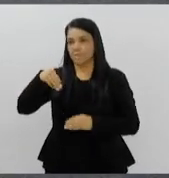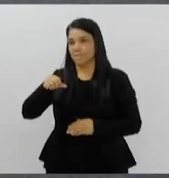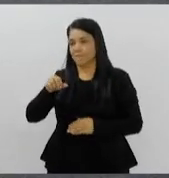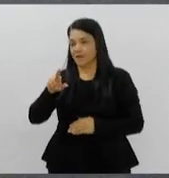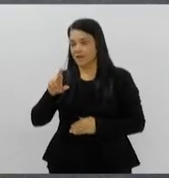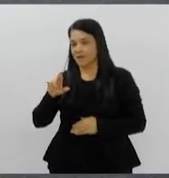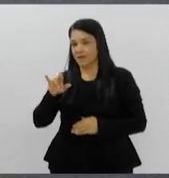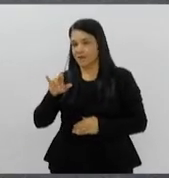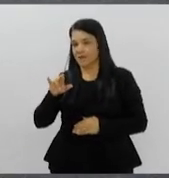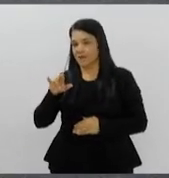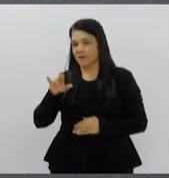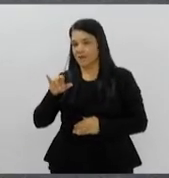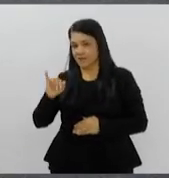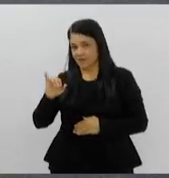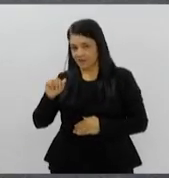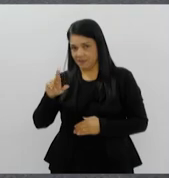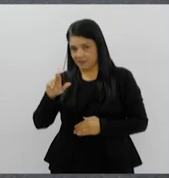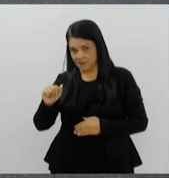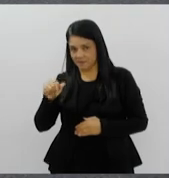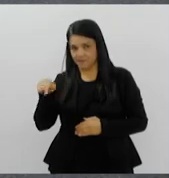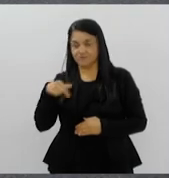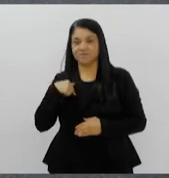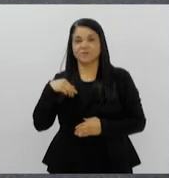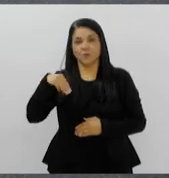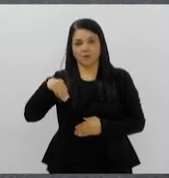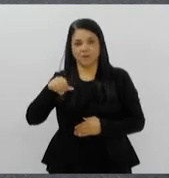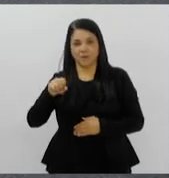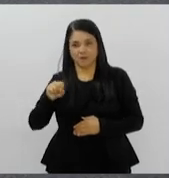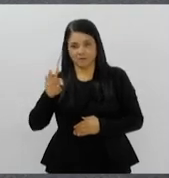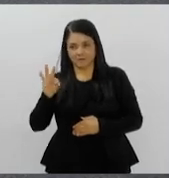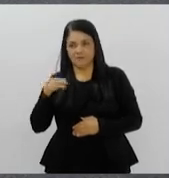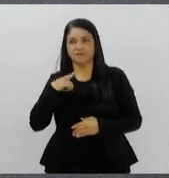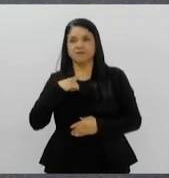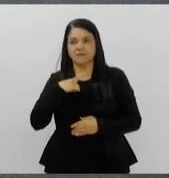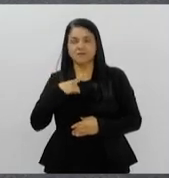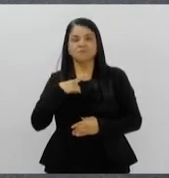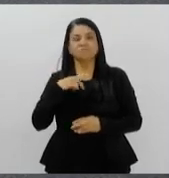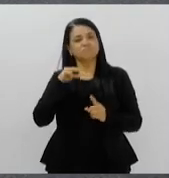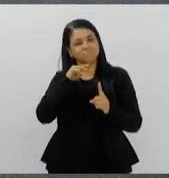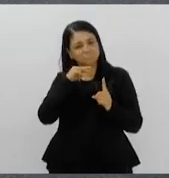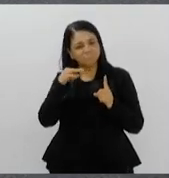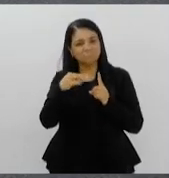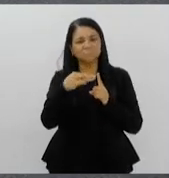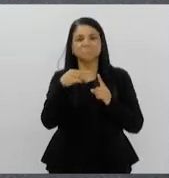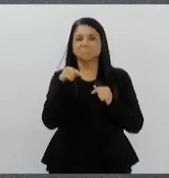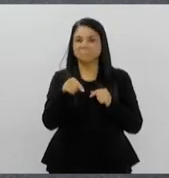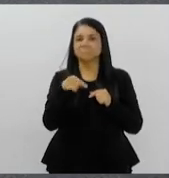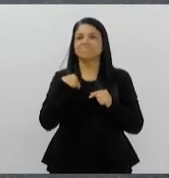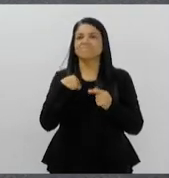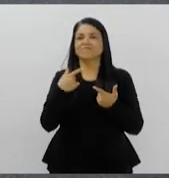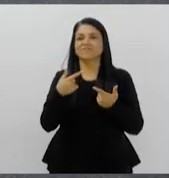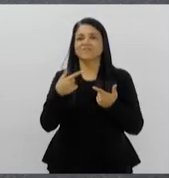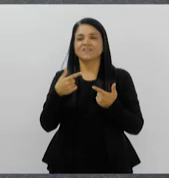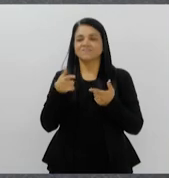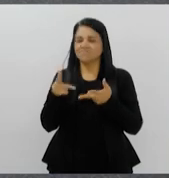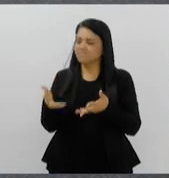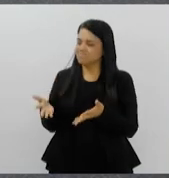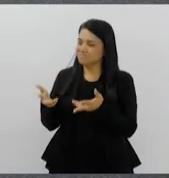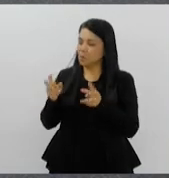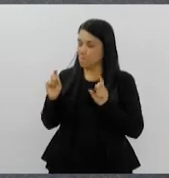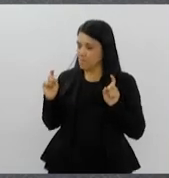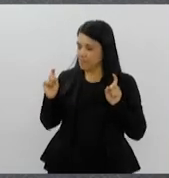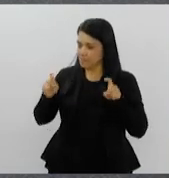MST, e dizer que todos nós temos muita expectativa do seu mandato, né, com o seu vigor de